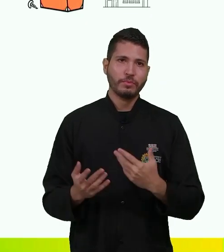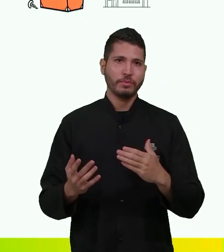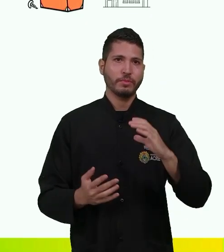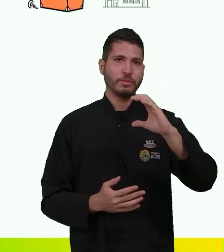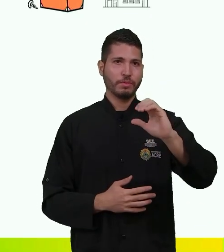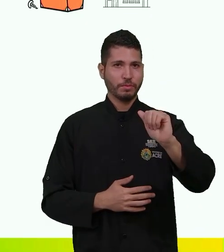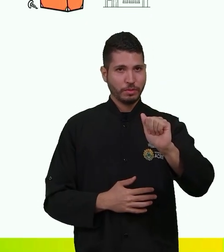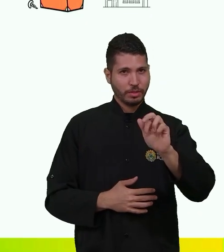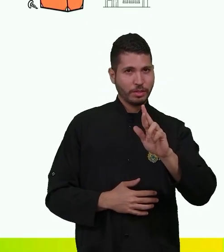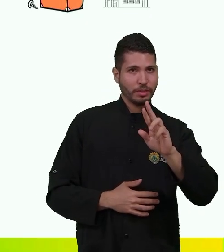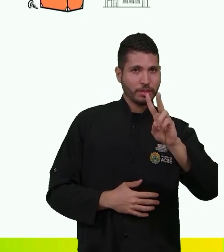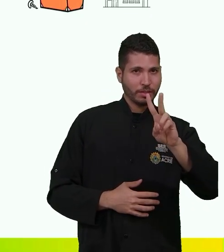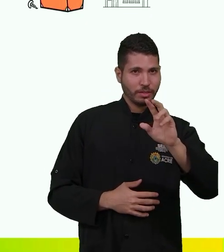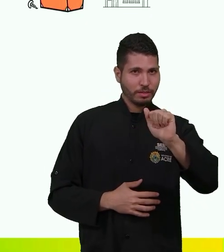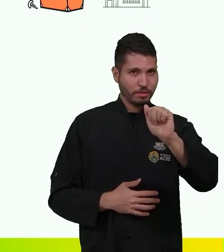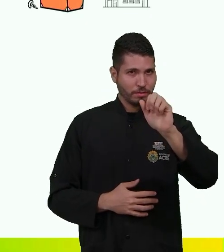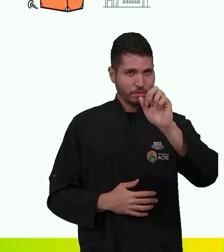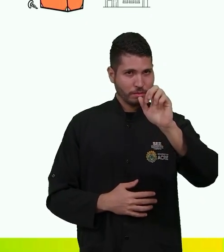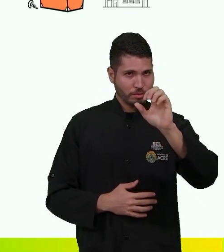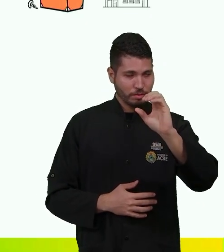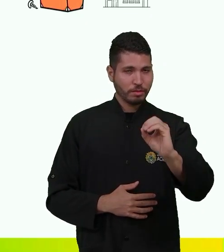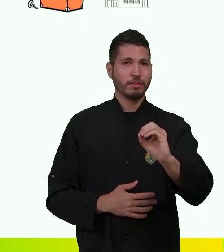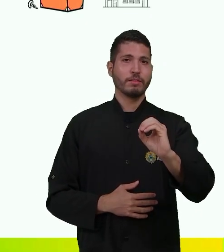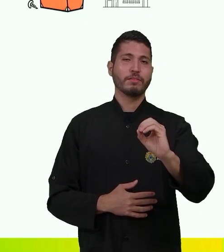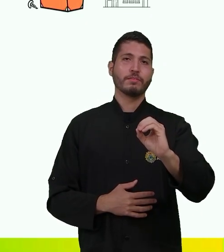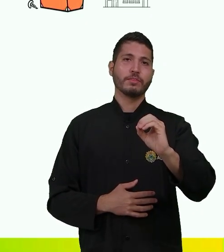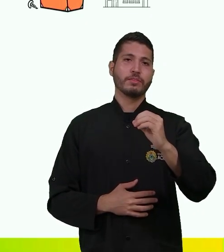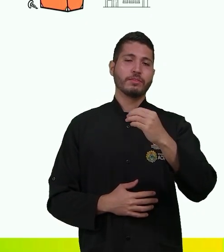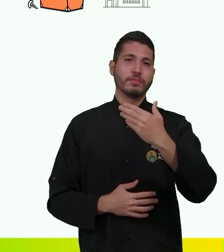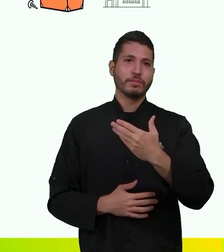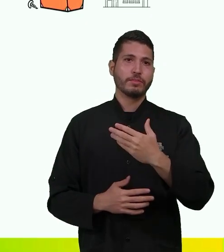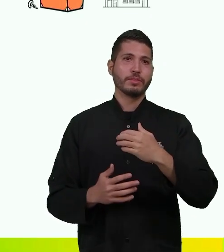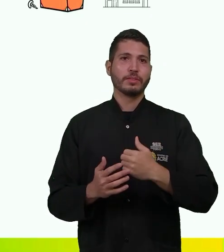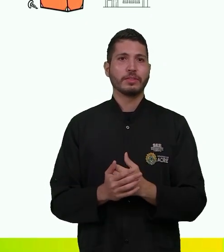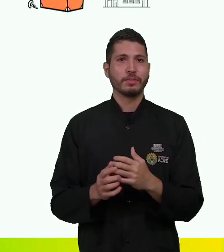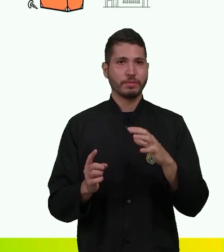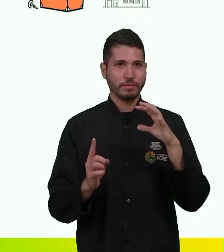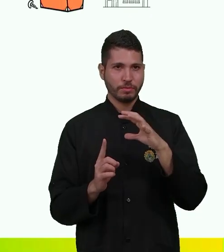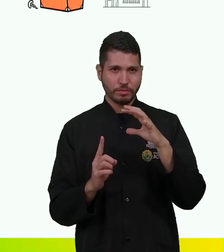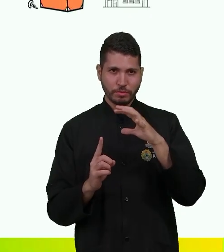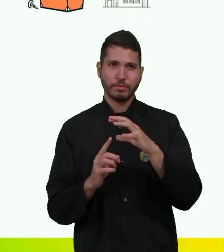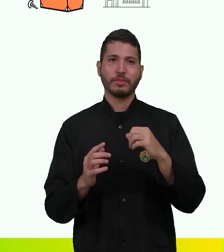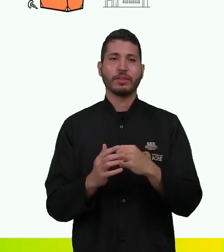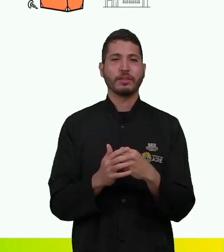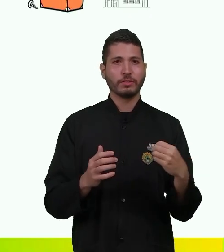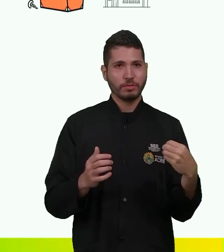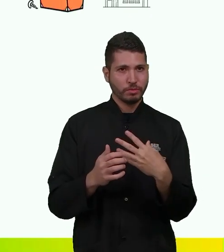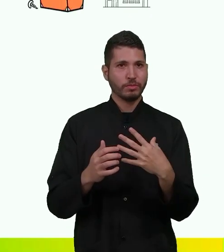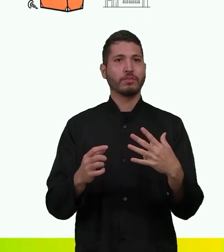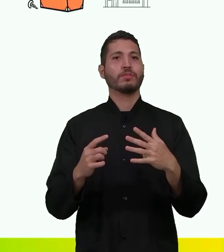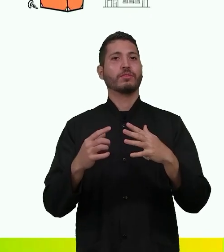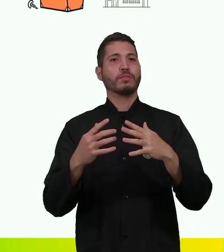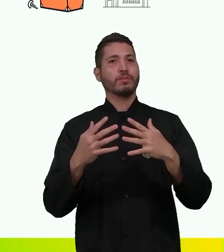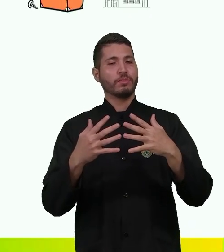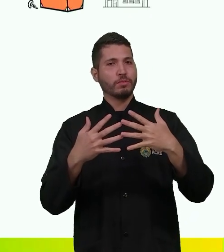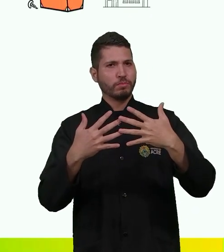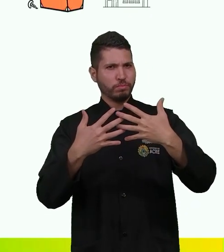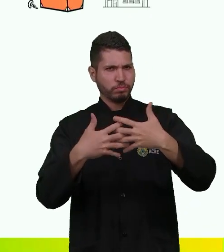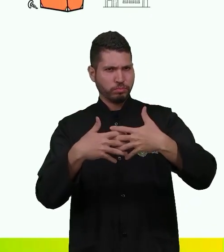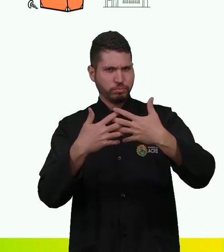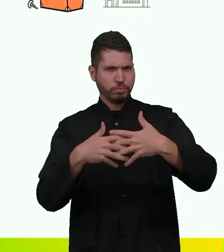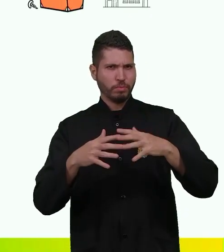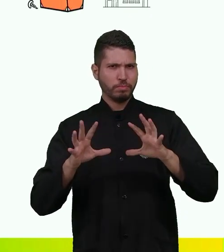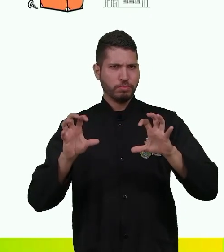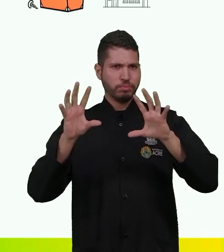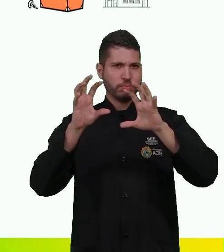mineral. O carvão mineral impulsionou as novas máquinas a vapor nas fábricas, locomotivas